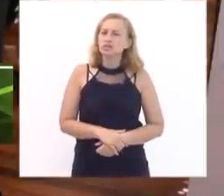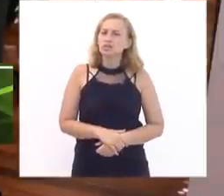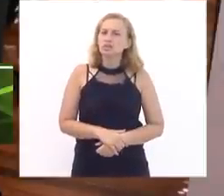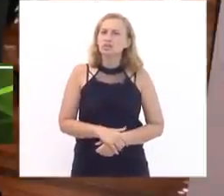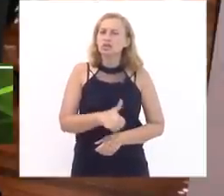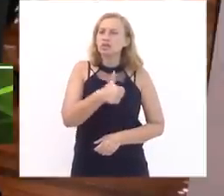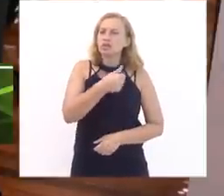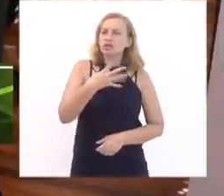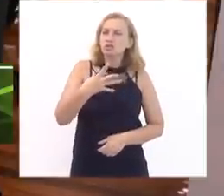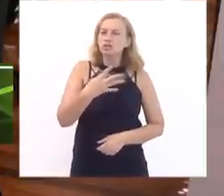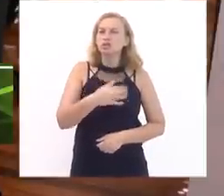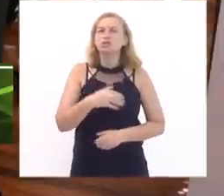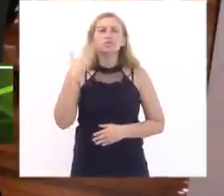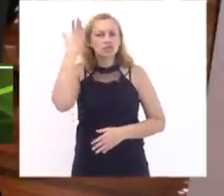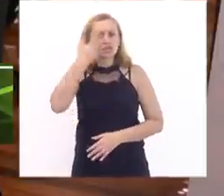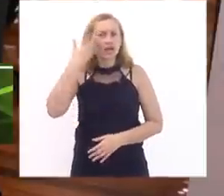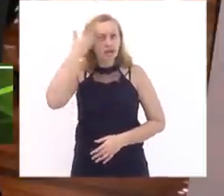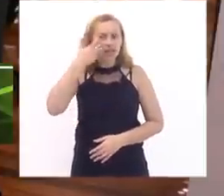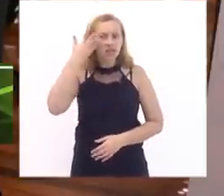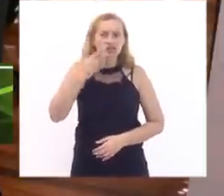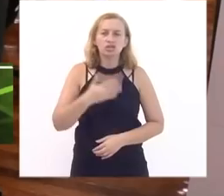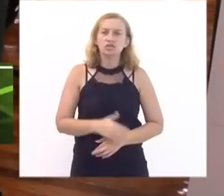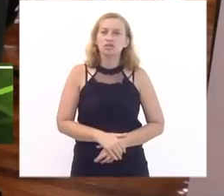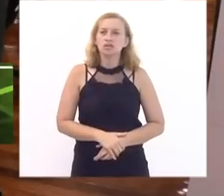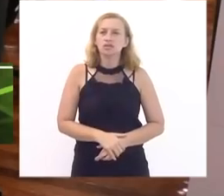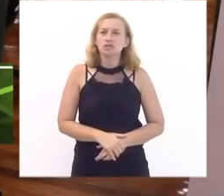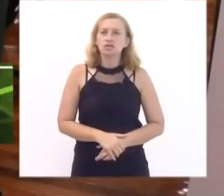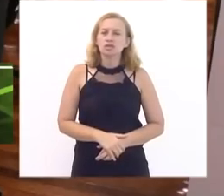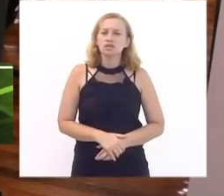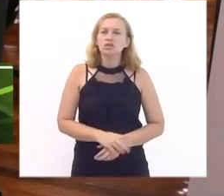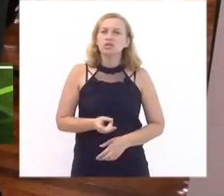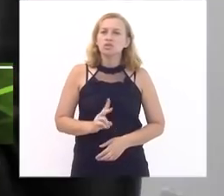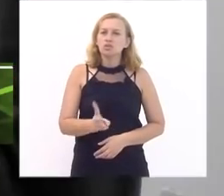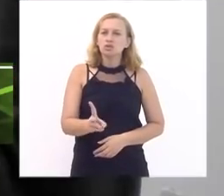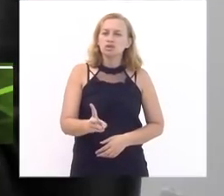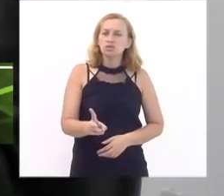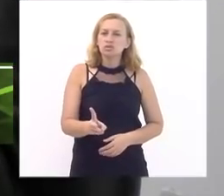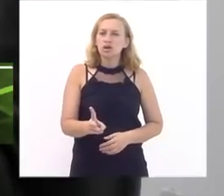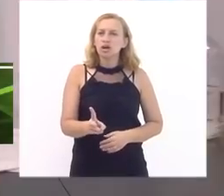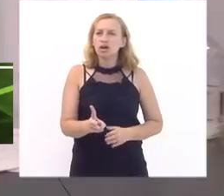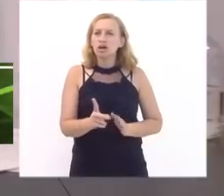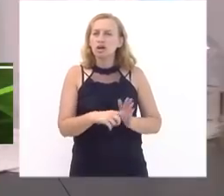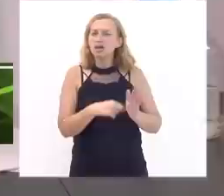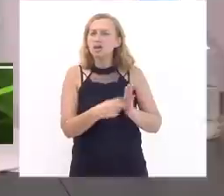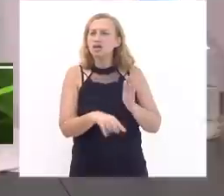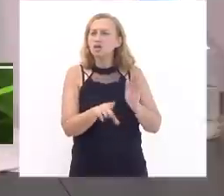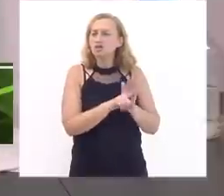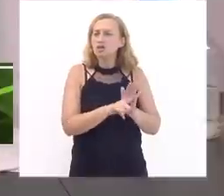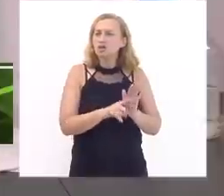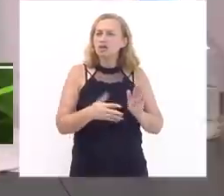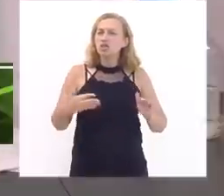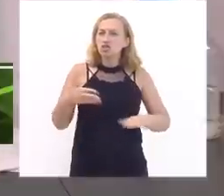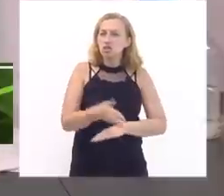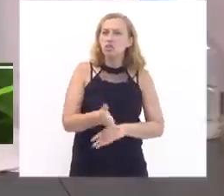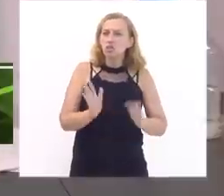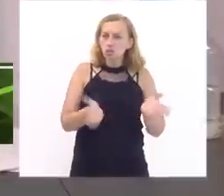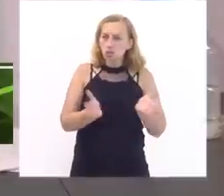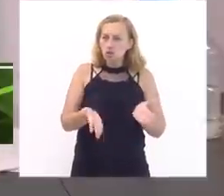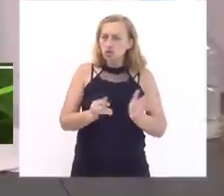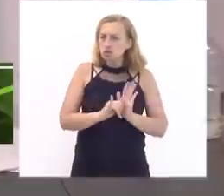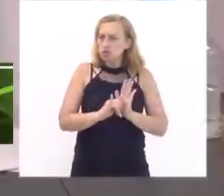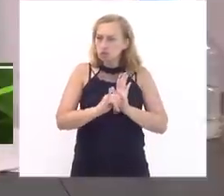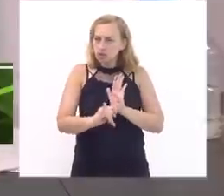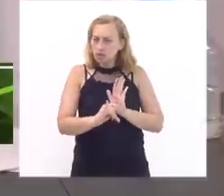14. Mensagem 14. É, a mensagem é manter o veto. Chegando na casa agora, nós vamos publicar. Tá certo.